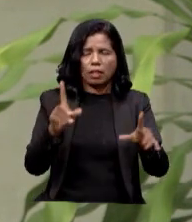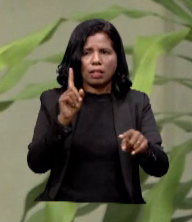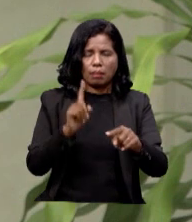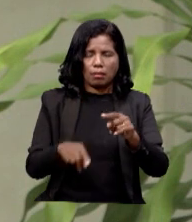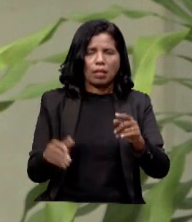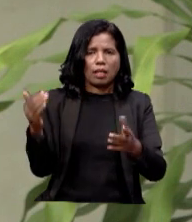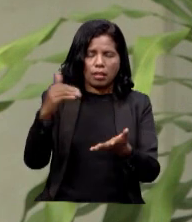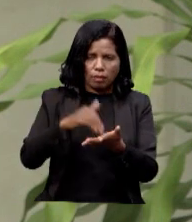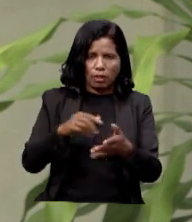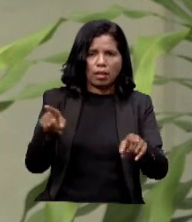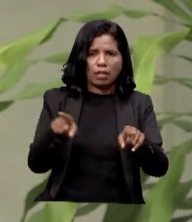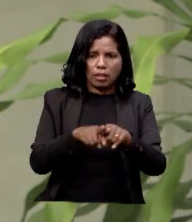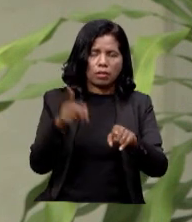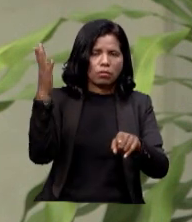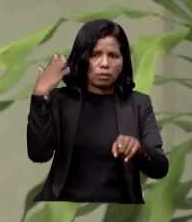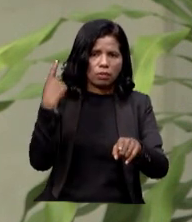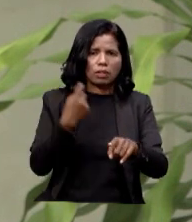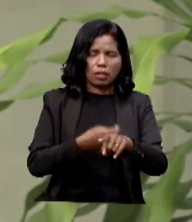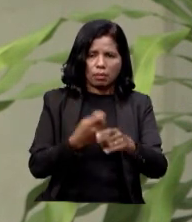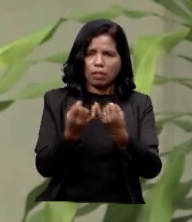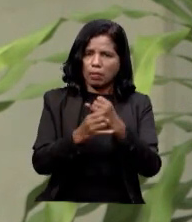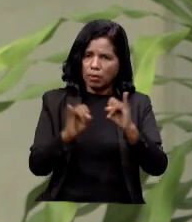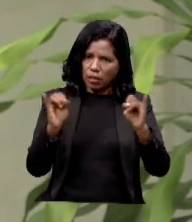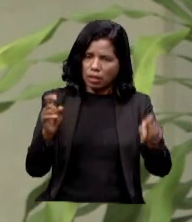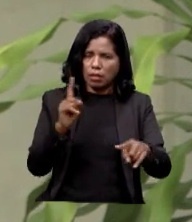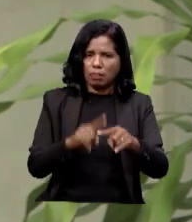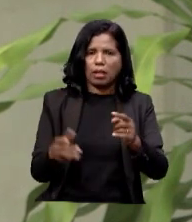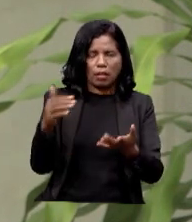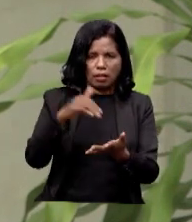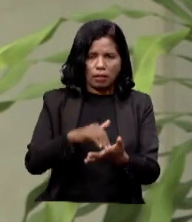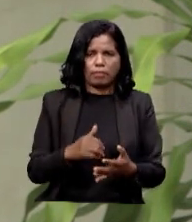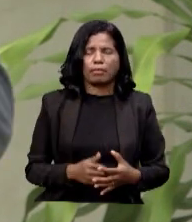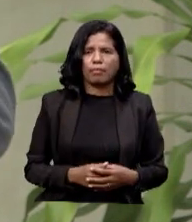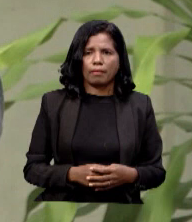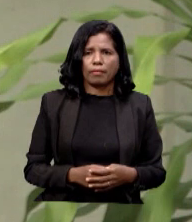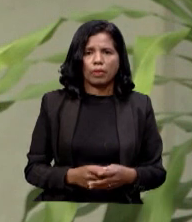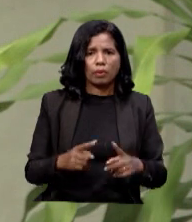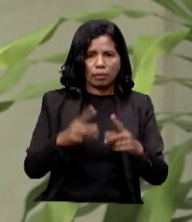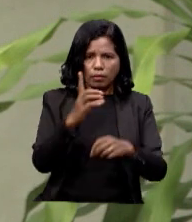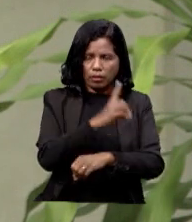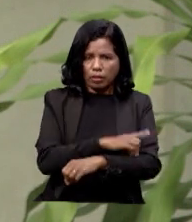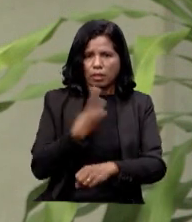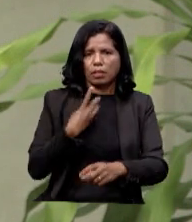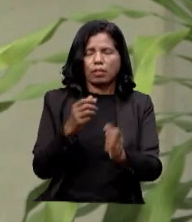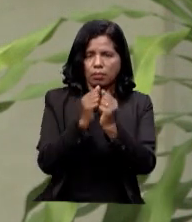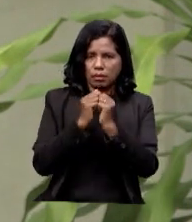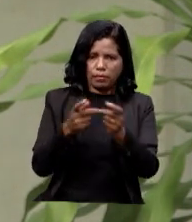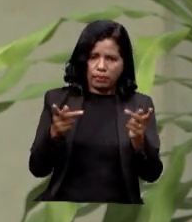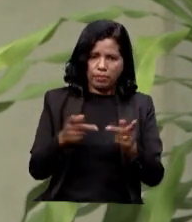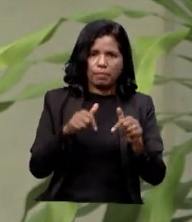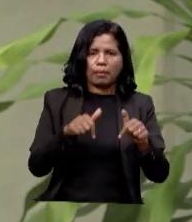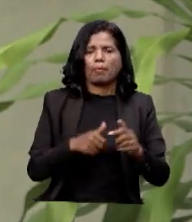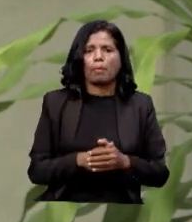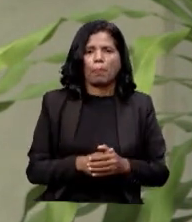nesse passado. E tempo com an, lá vela acontece nesse ano. Hoje, está muito que ia fato ainda né?